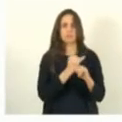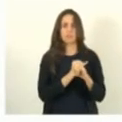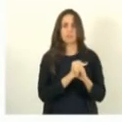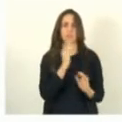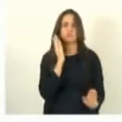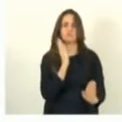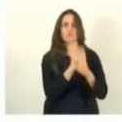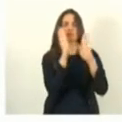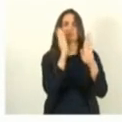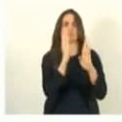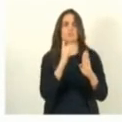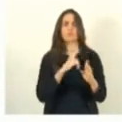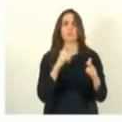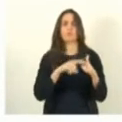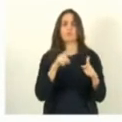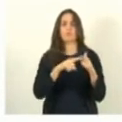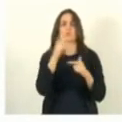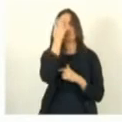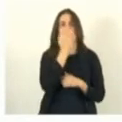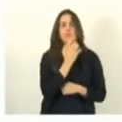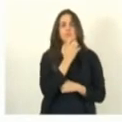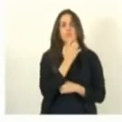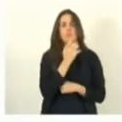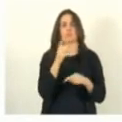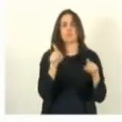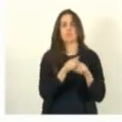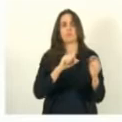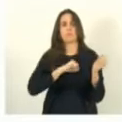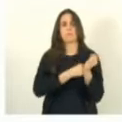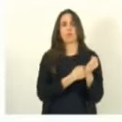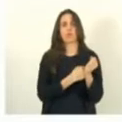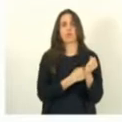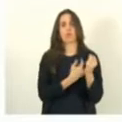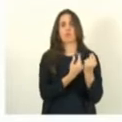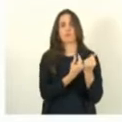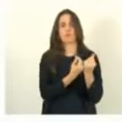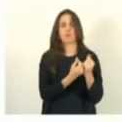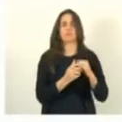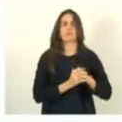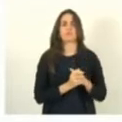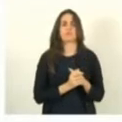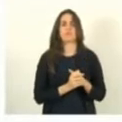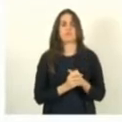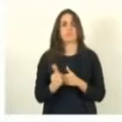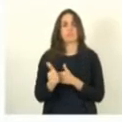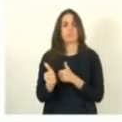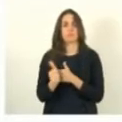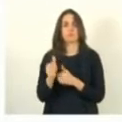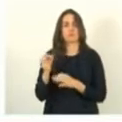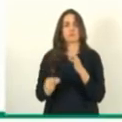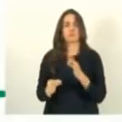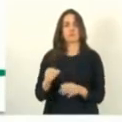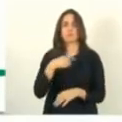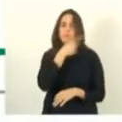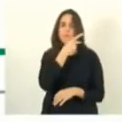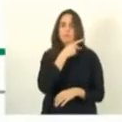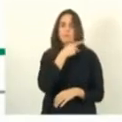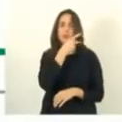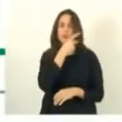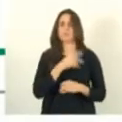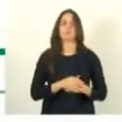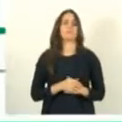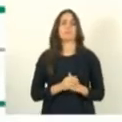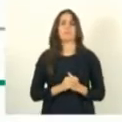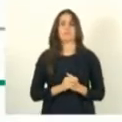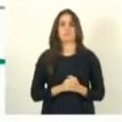vi que eles tiveram problemas seríssimos, inclusive de bloqueio de bens, pelo Tribunal de Justiça da Paraíba.